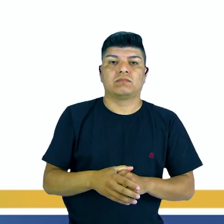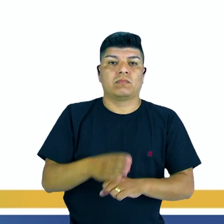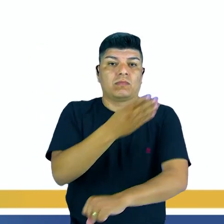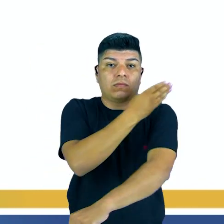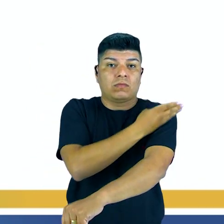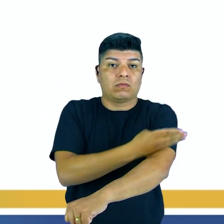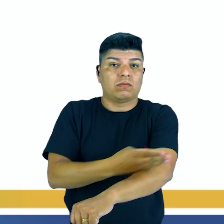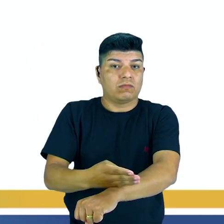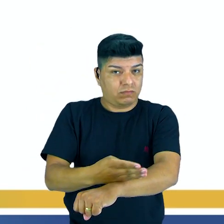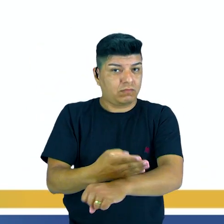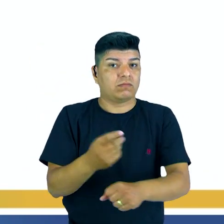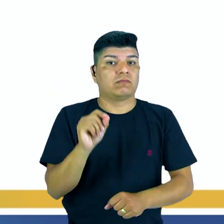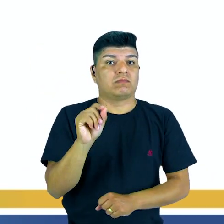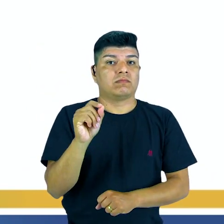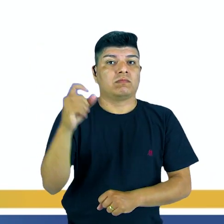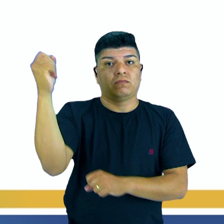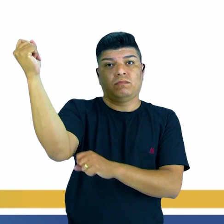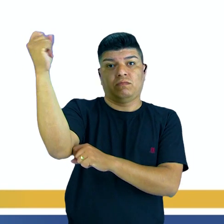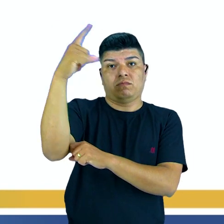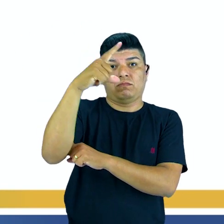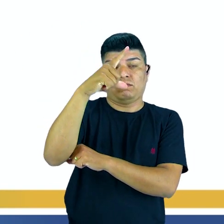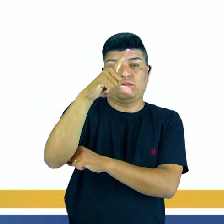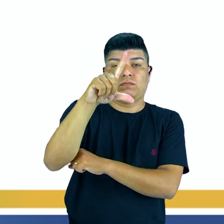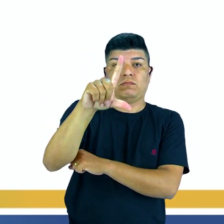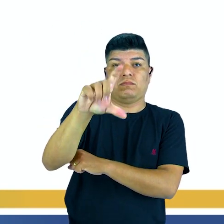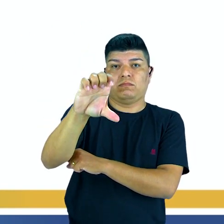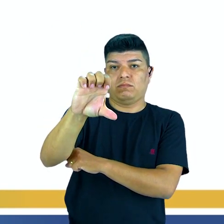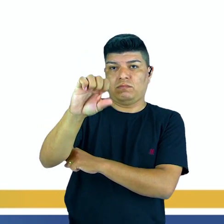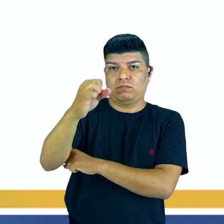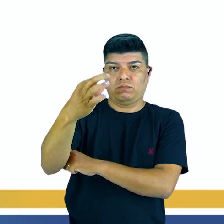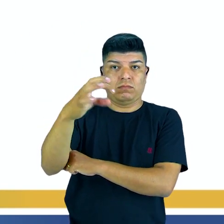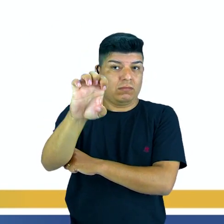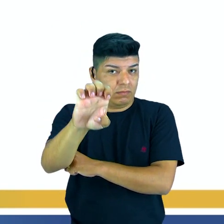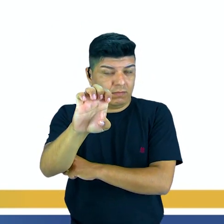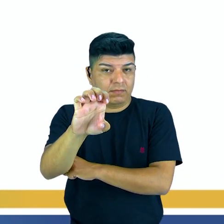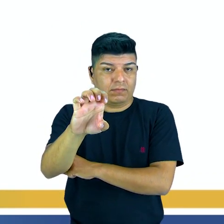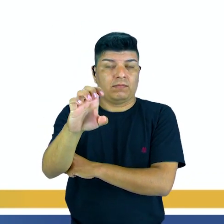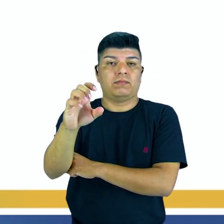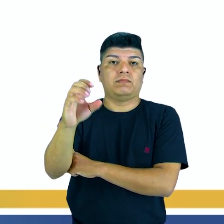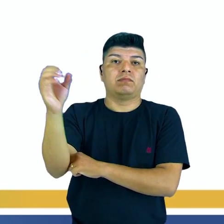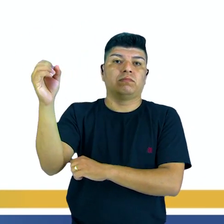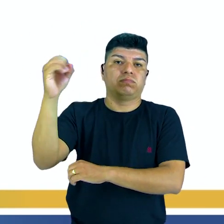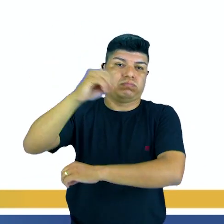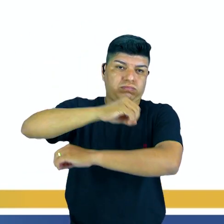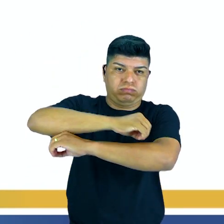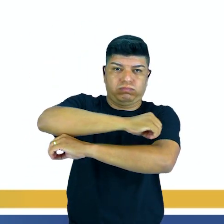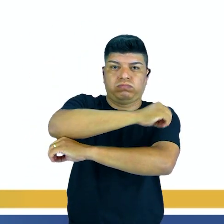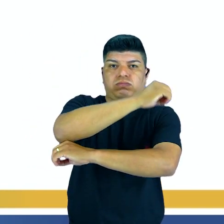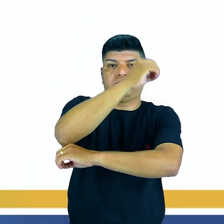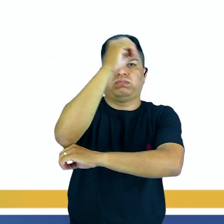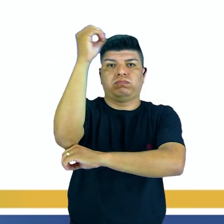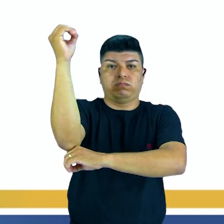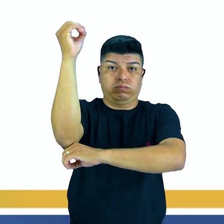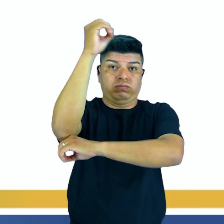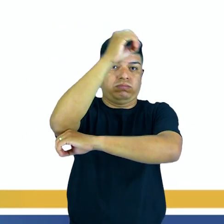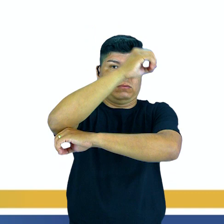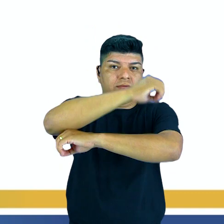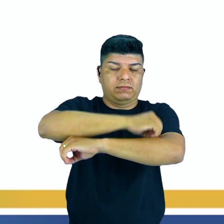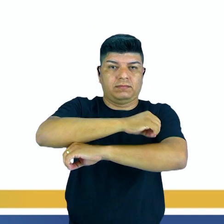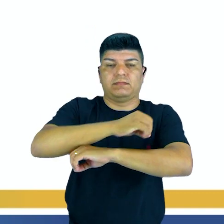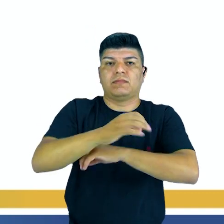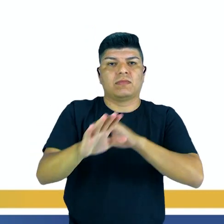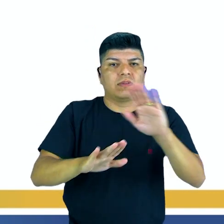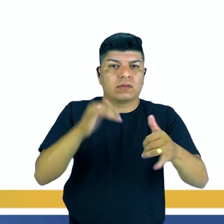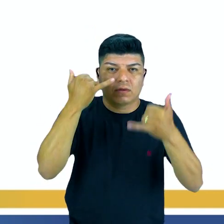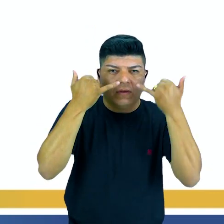Costuma-se dizer que o Sol nasce a leste e se põe a oeste. Pessoal, toma cuidado com isso. Isso é uma afirmação, tá, que muitas